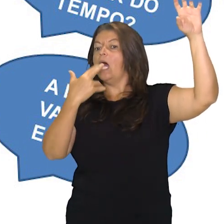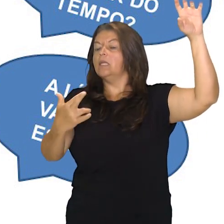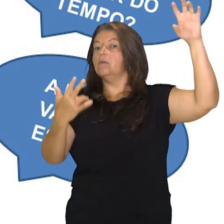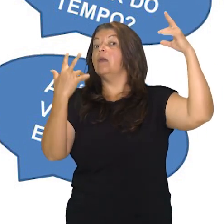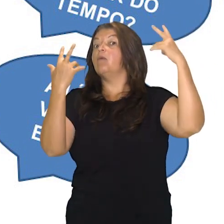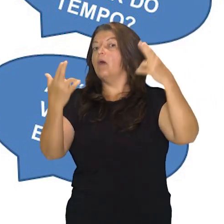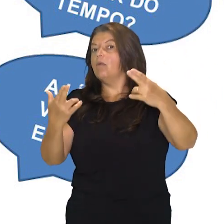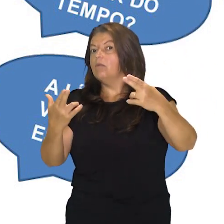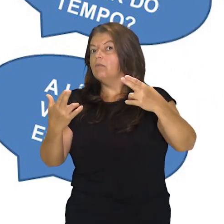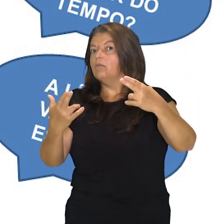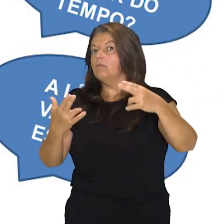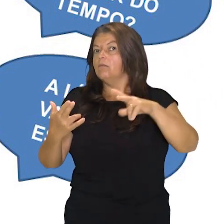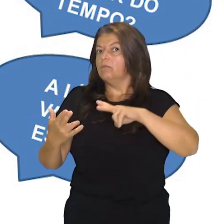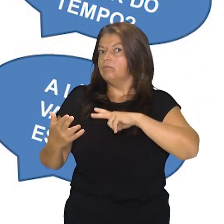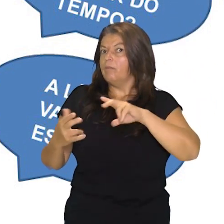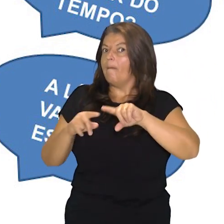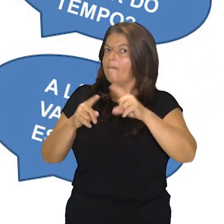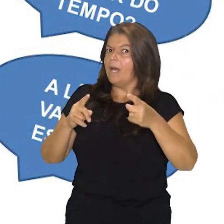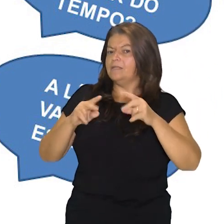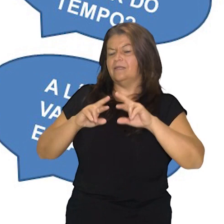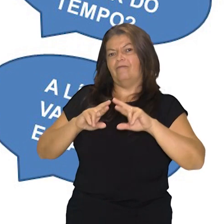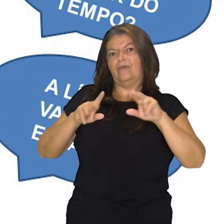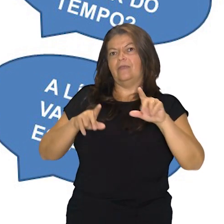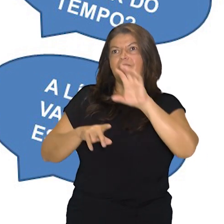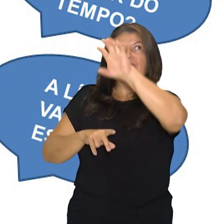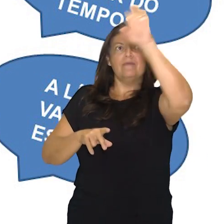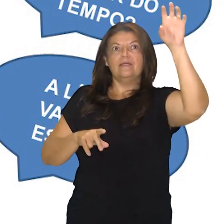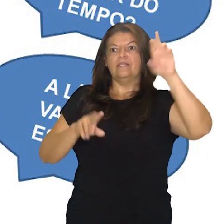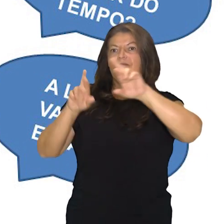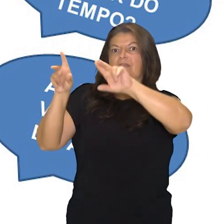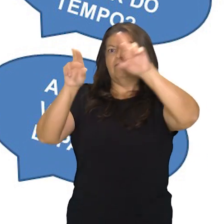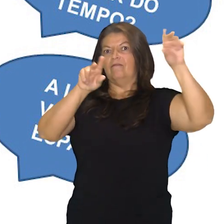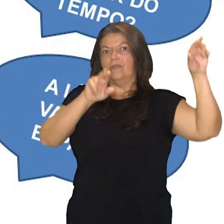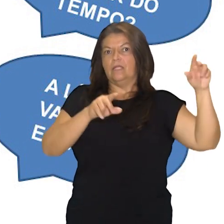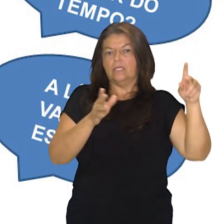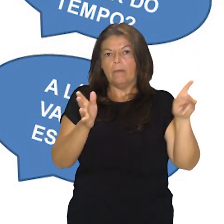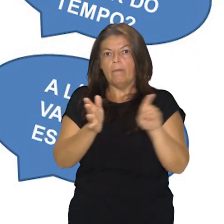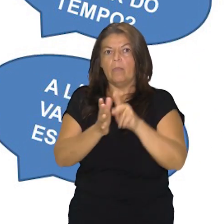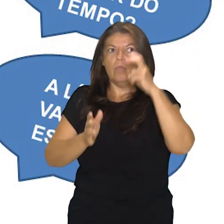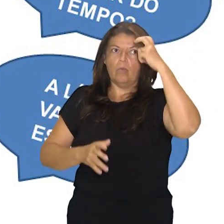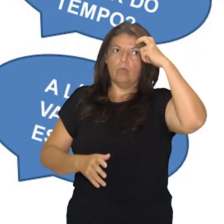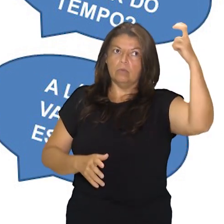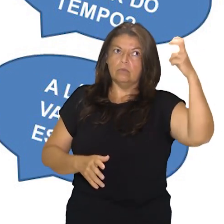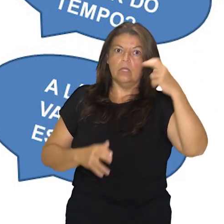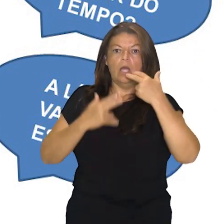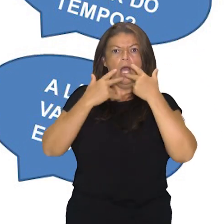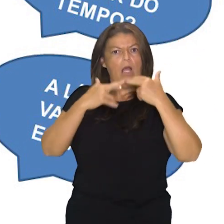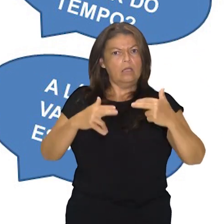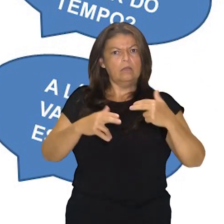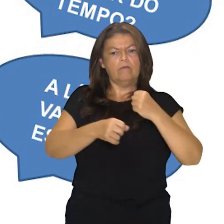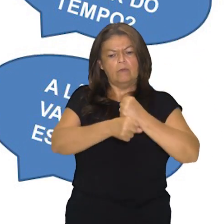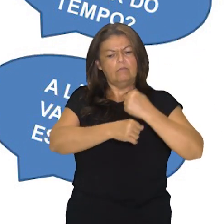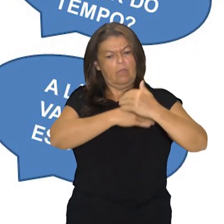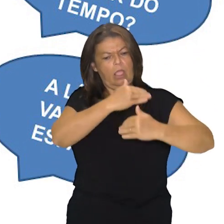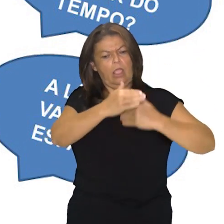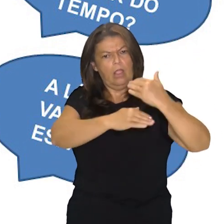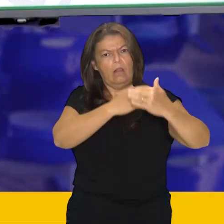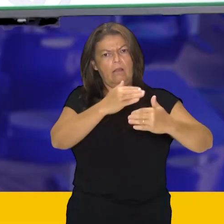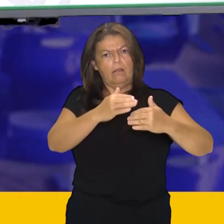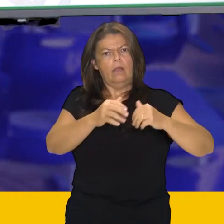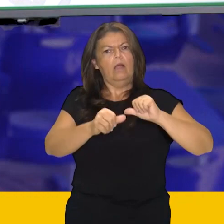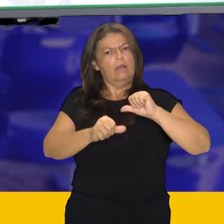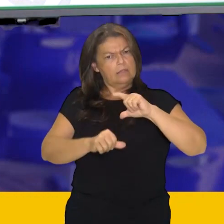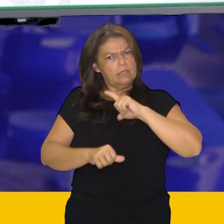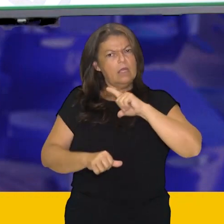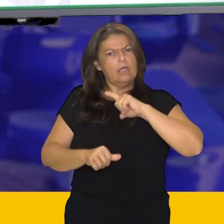língua ela se apresenta de diferentes formas, certo? A língua ela muda com o passar do tempo. Lá